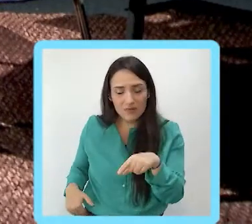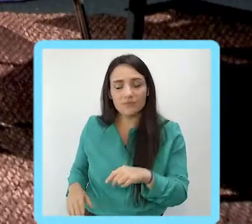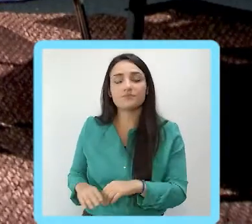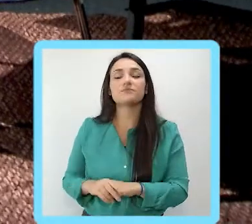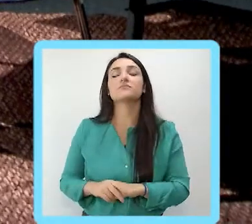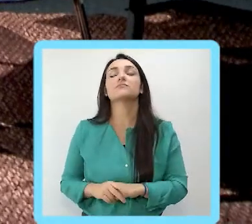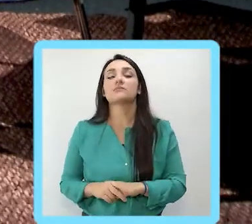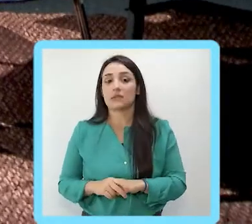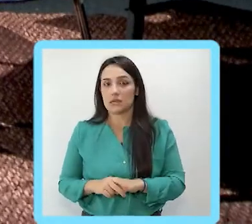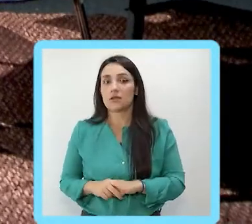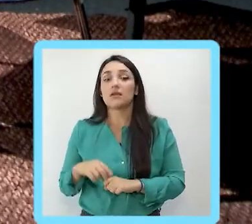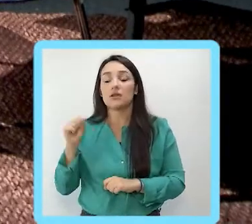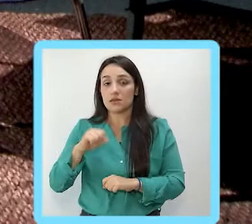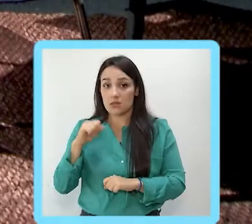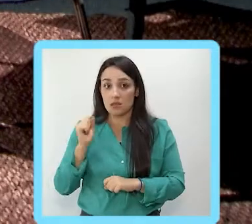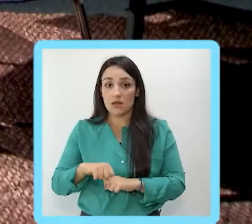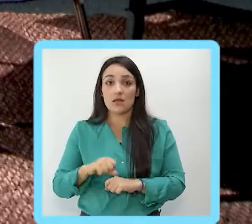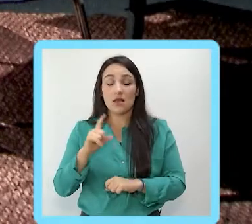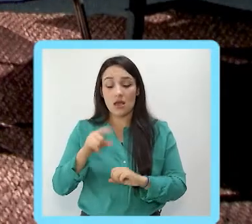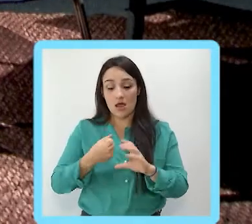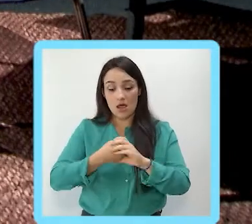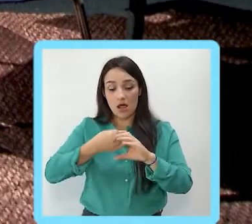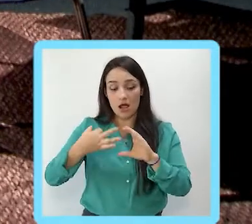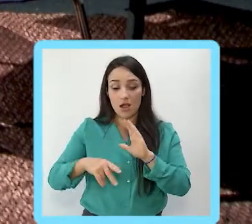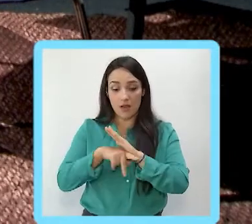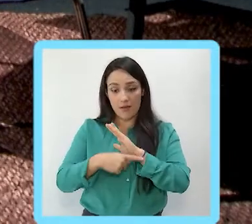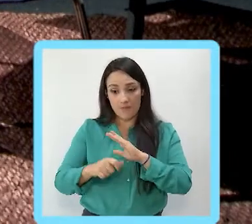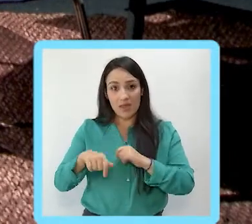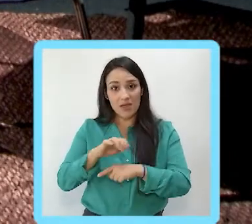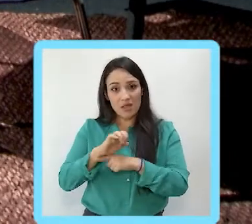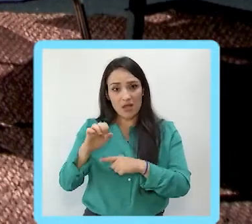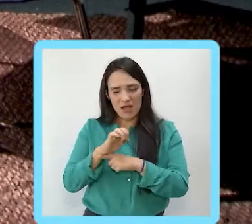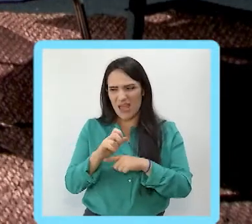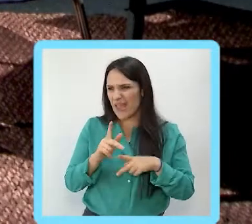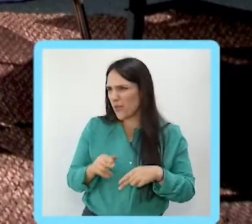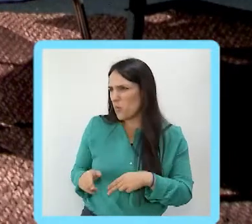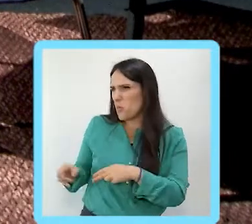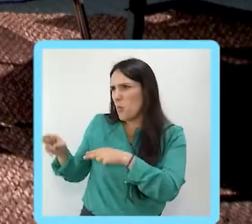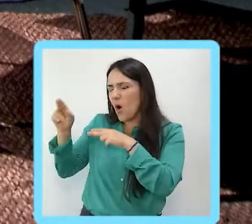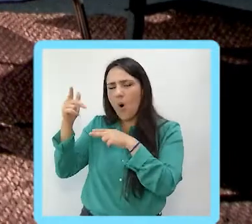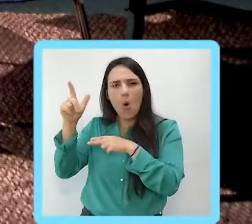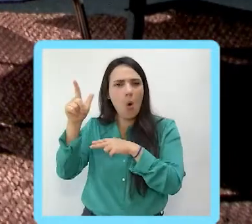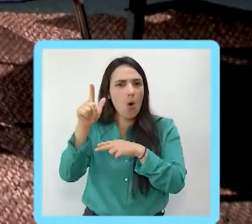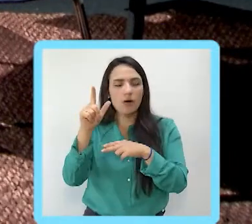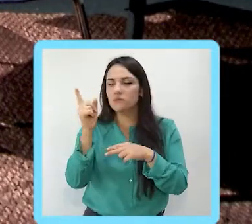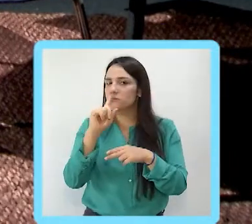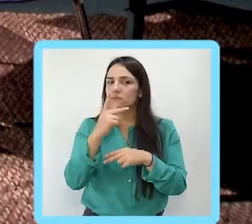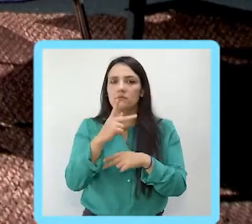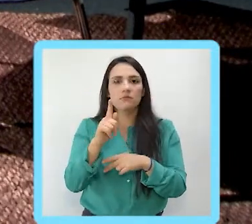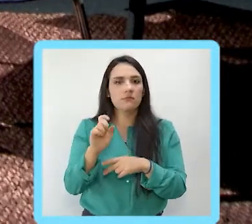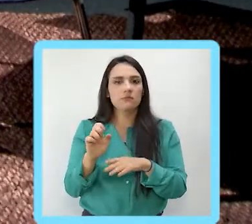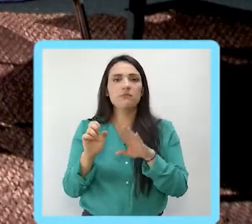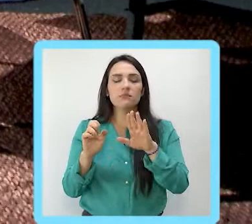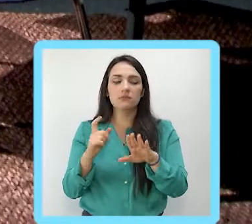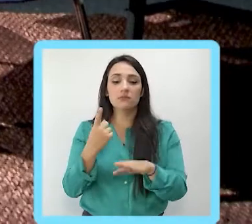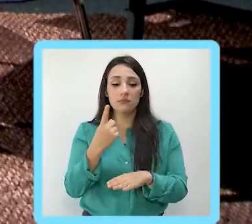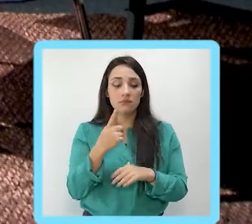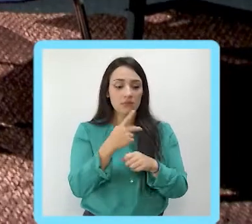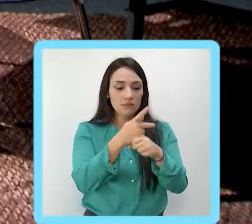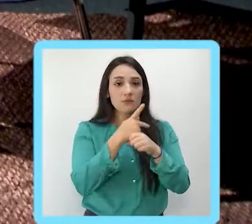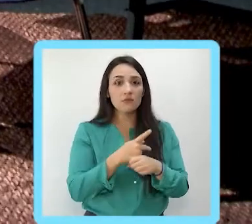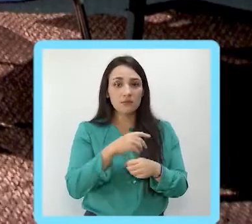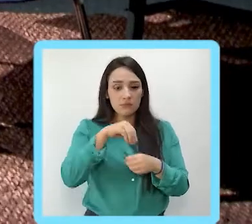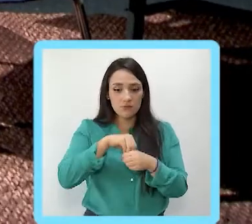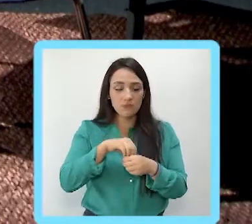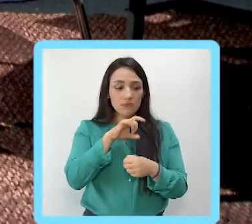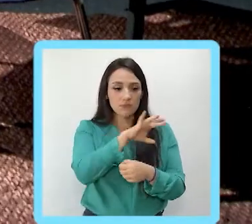procurador designado? Tem. Essa também é uma característica singular do nosso Estado. Nem todas as procuradorias têm isso. Nós temos um procurador em